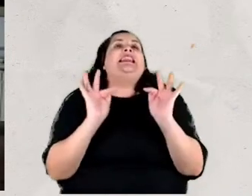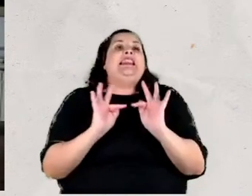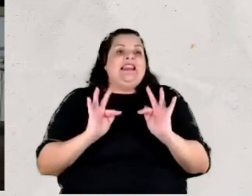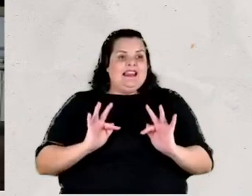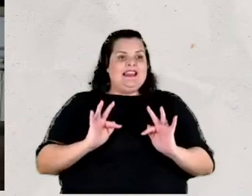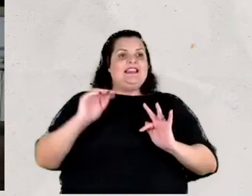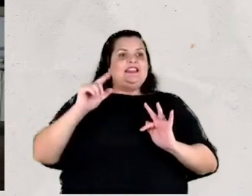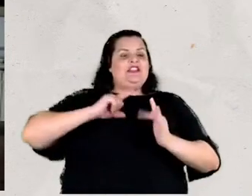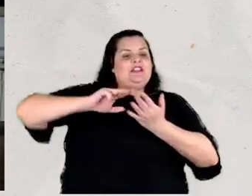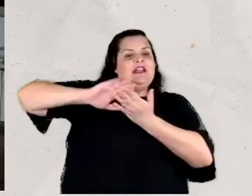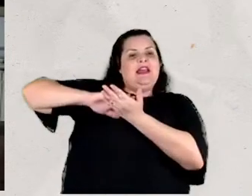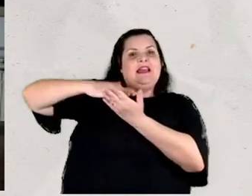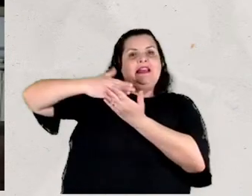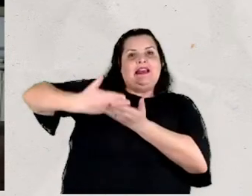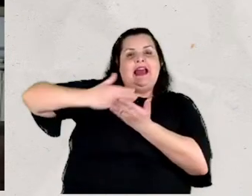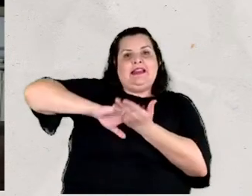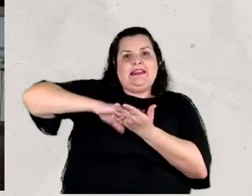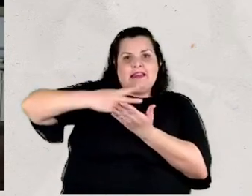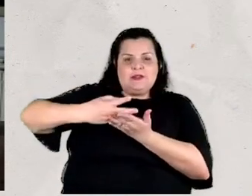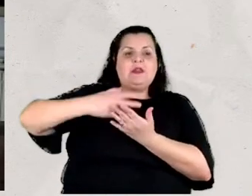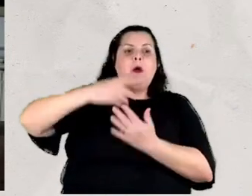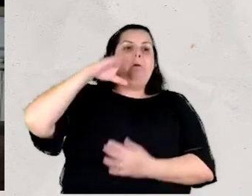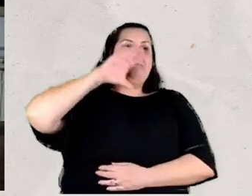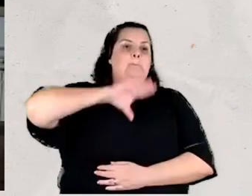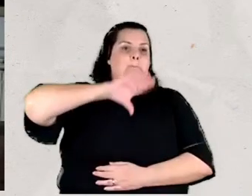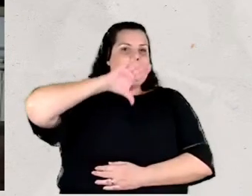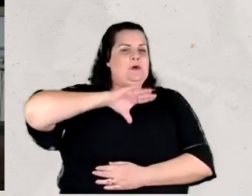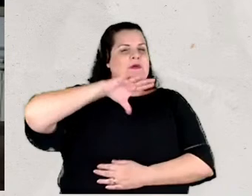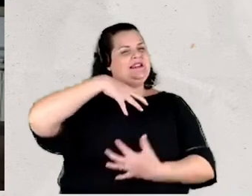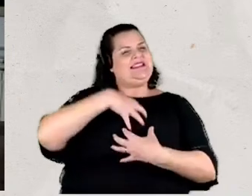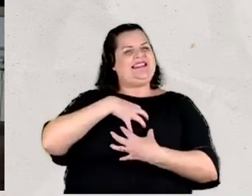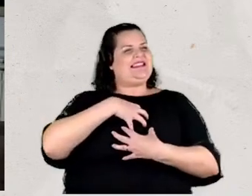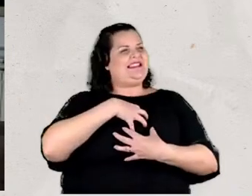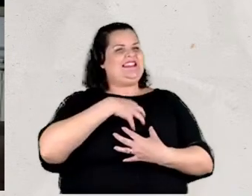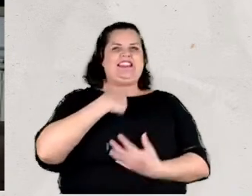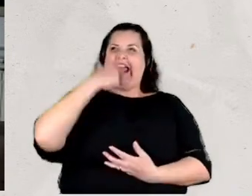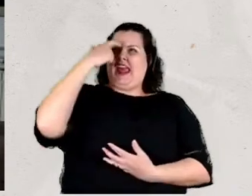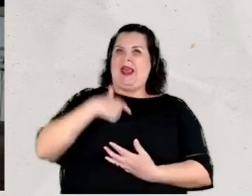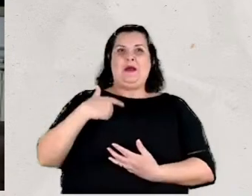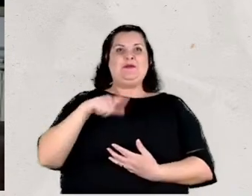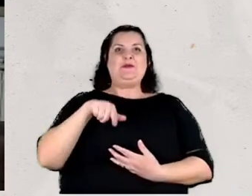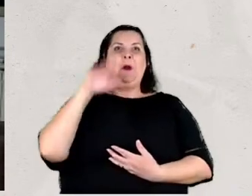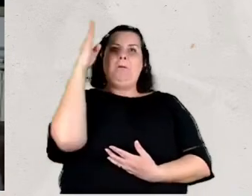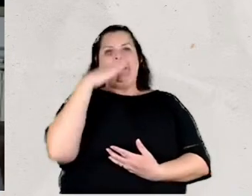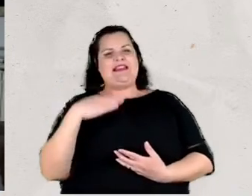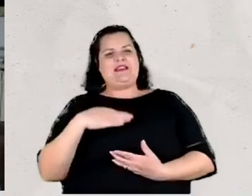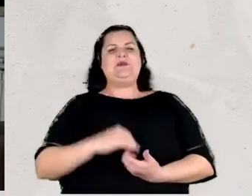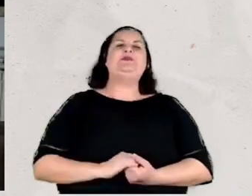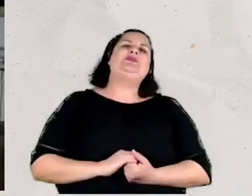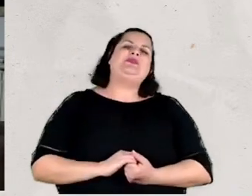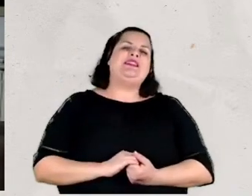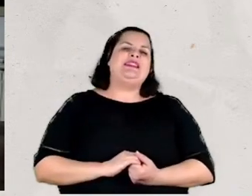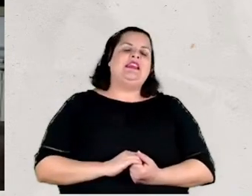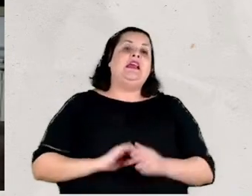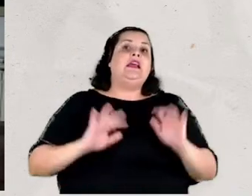writer. And I look forward to further engagement. Thank you.